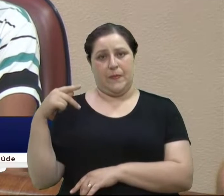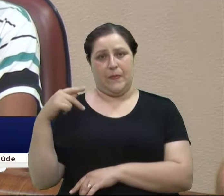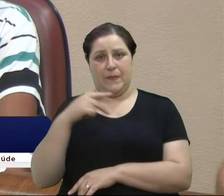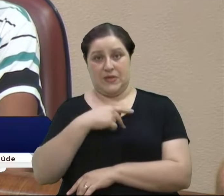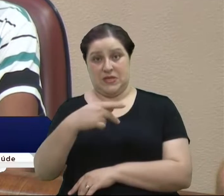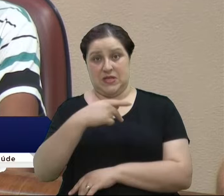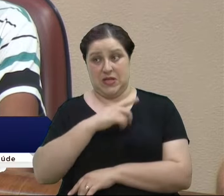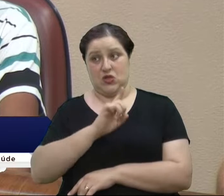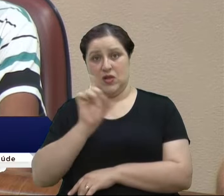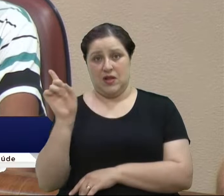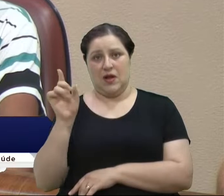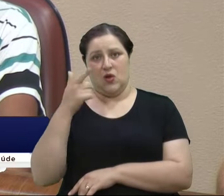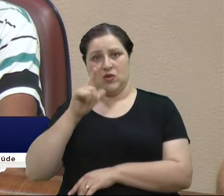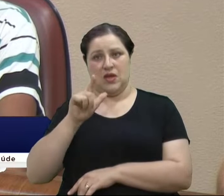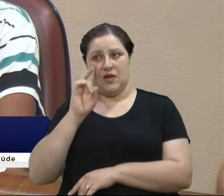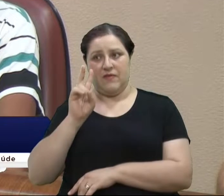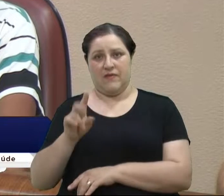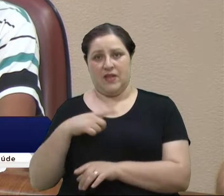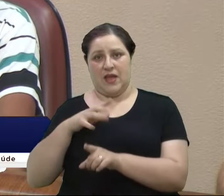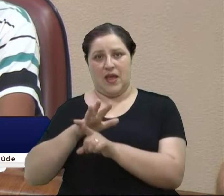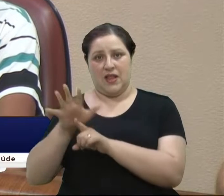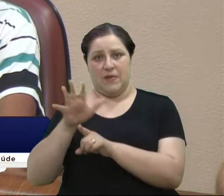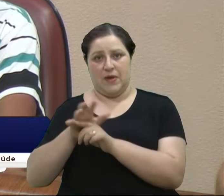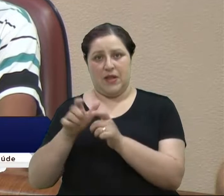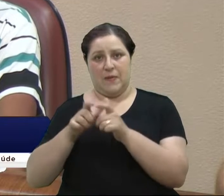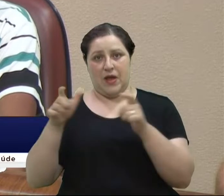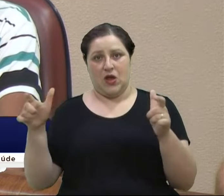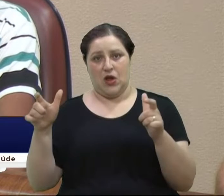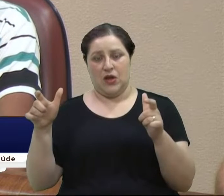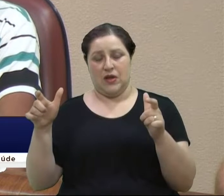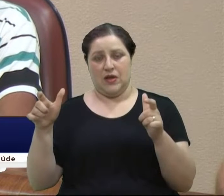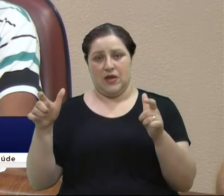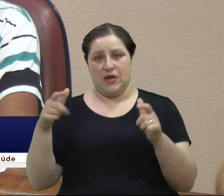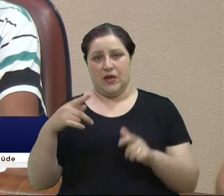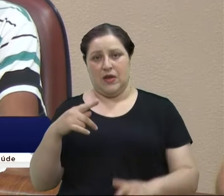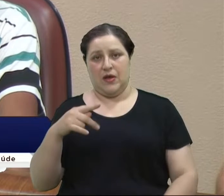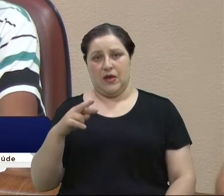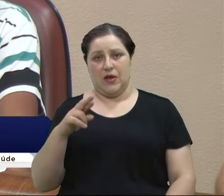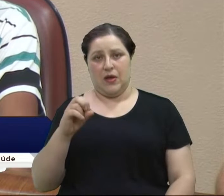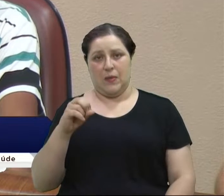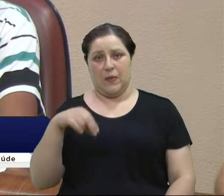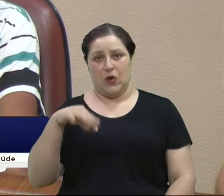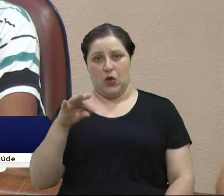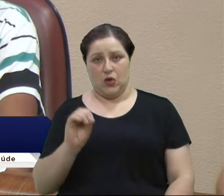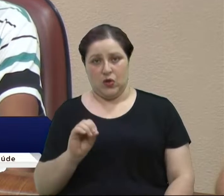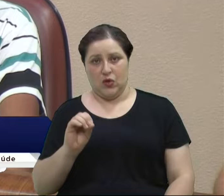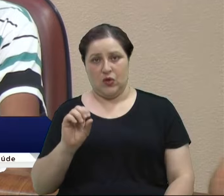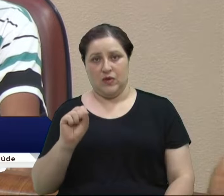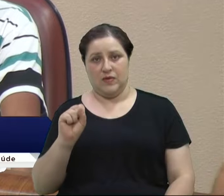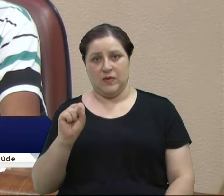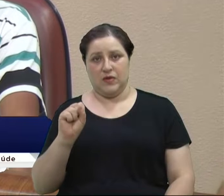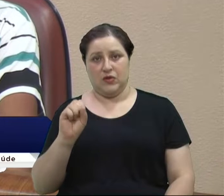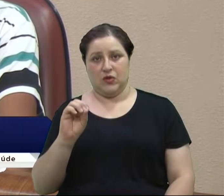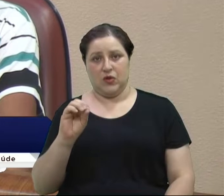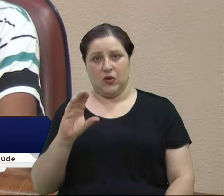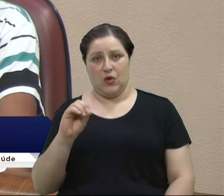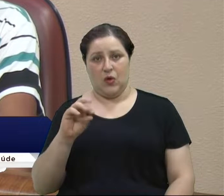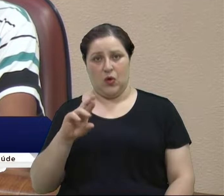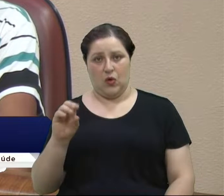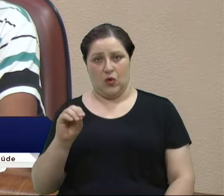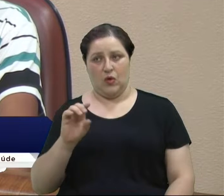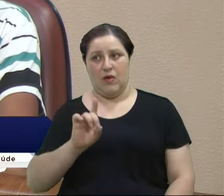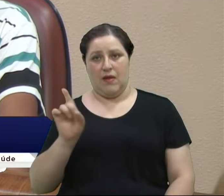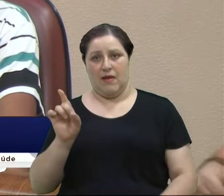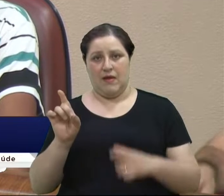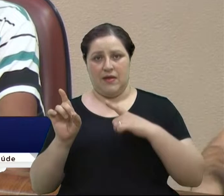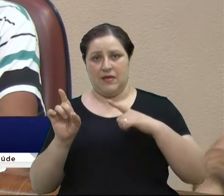ver essa demanda aumentando no pronto-socorro. É uma demanda que, normalmente, ou pela